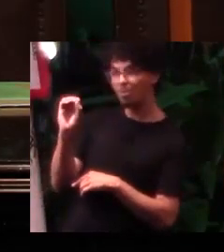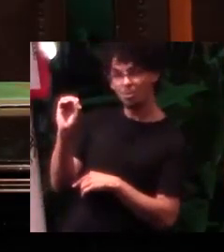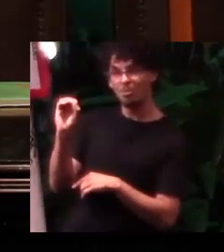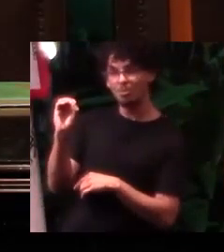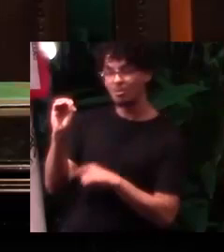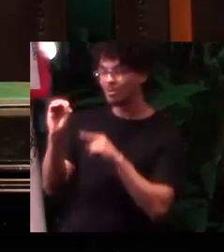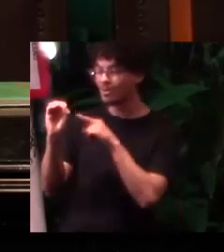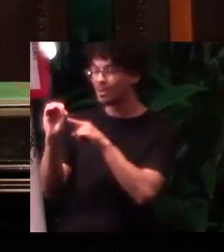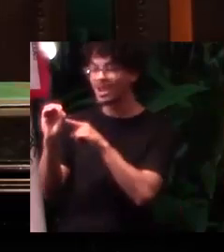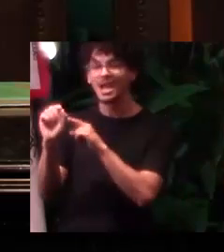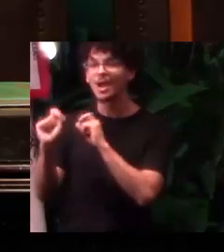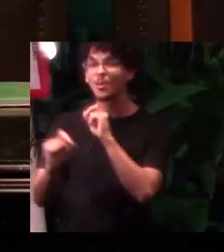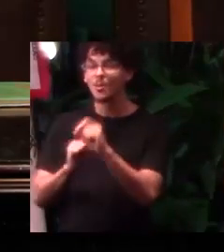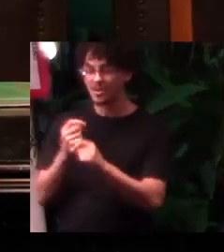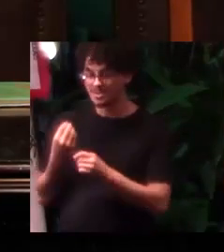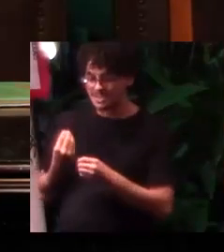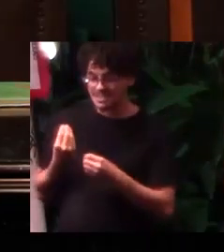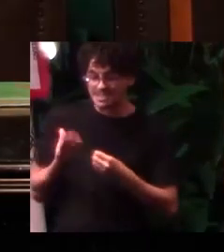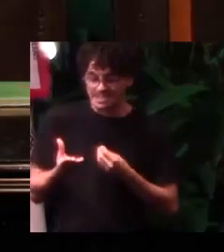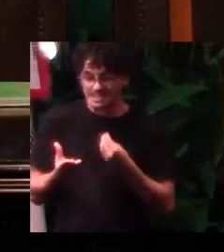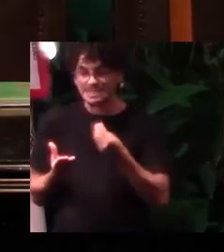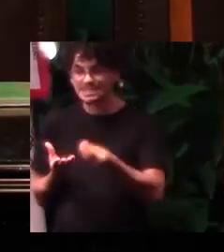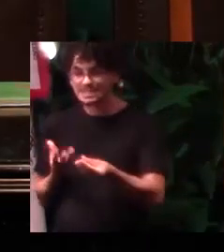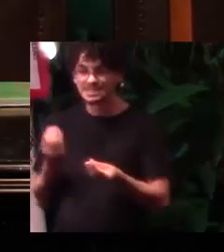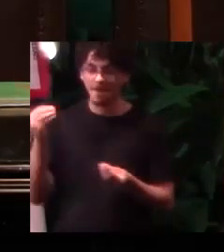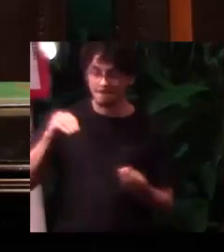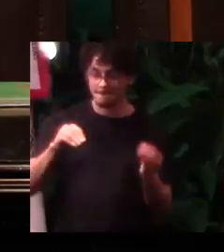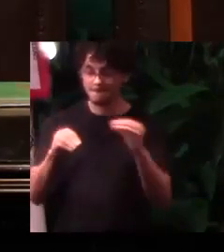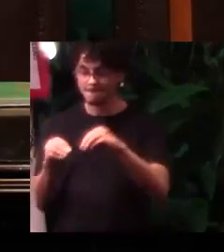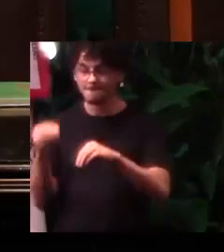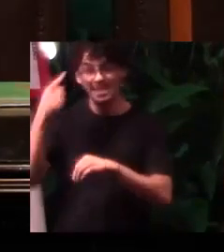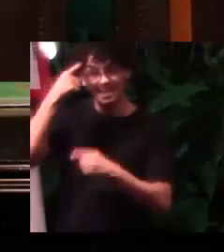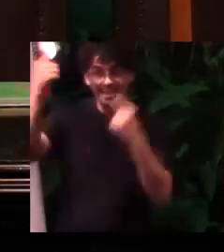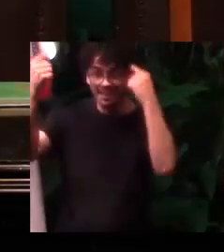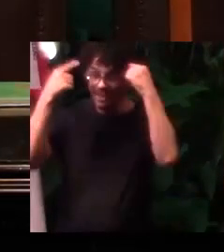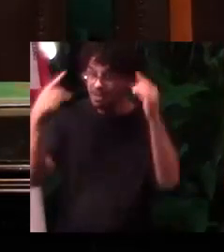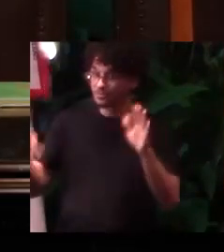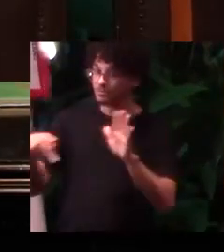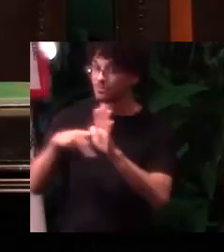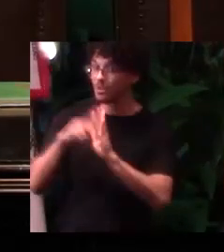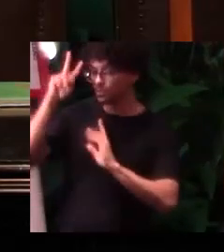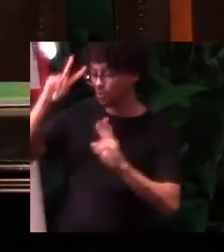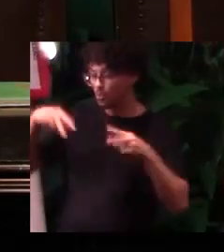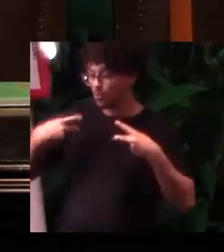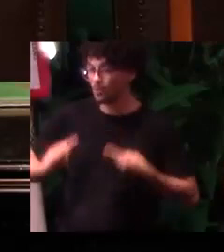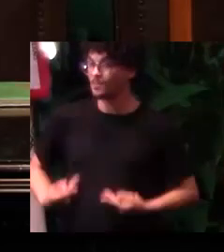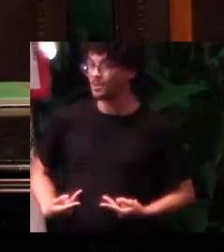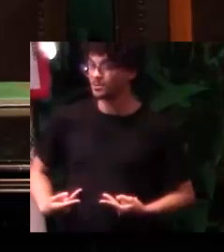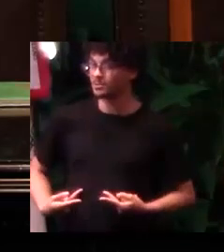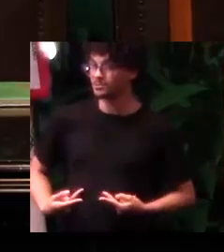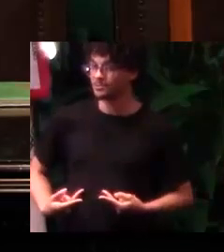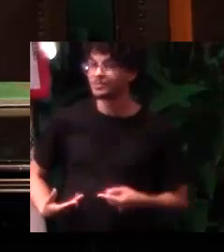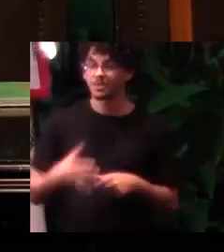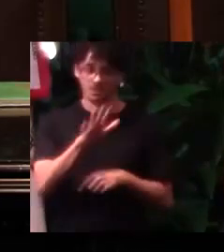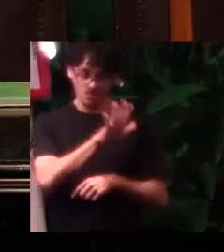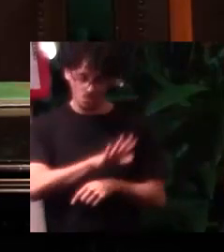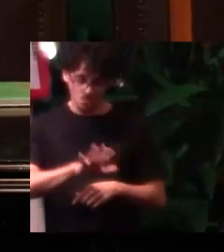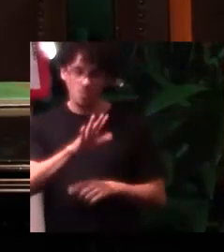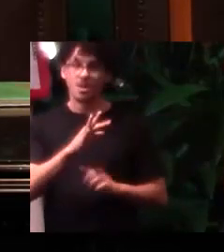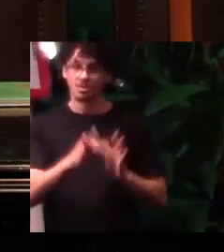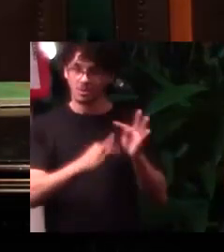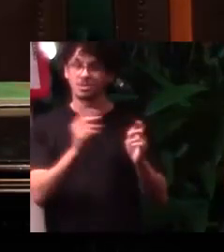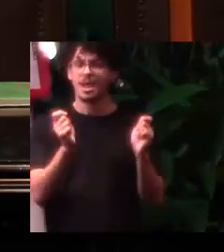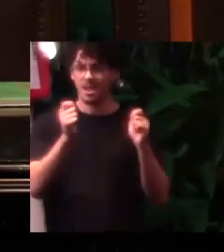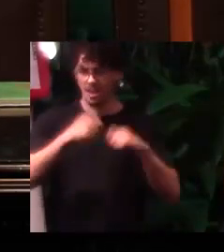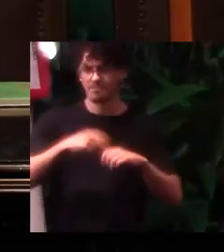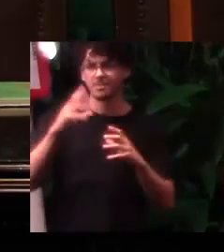por ideias humanas, por softwares humanos. Eles conseguem resolver questões